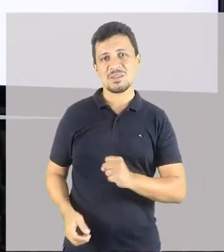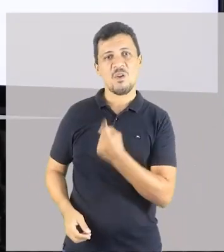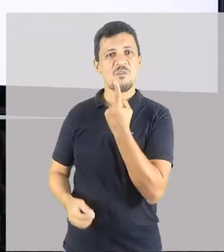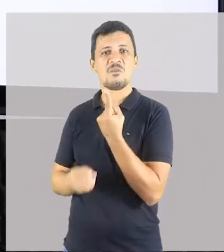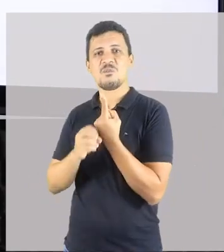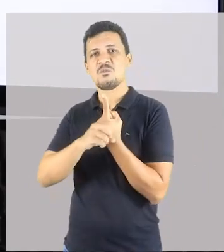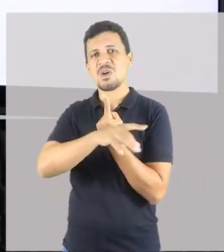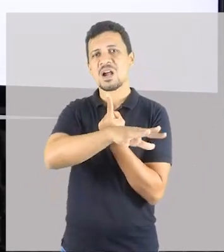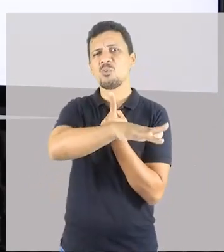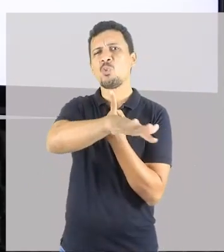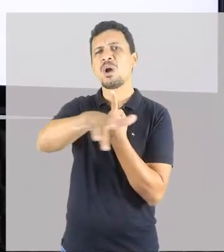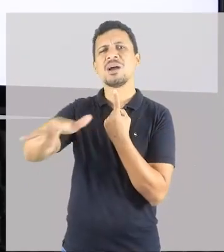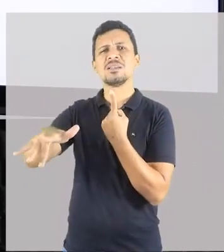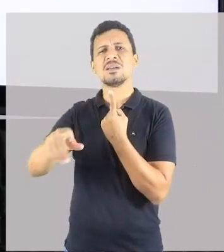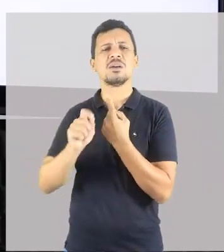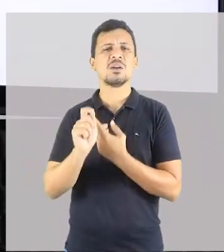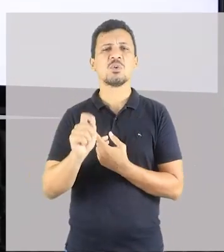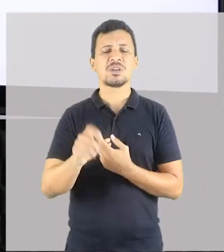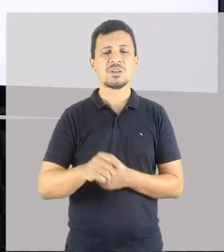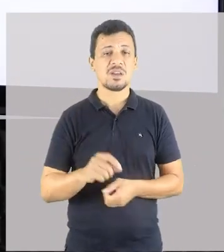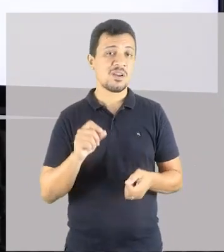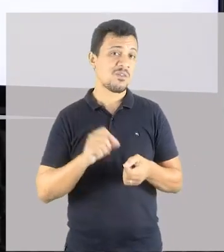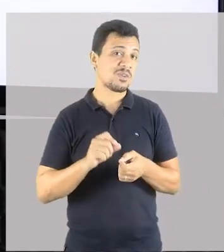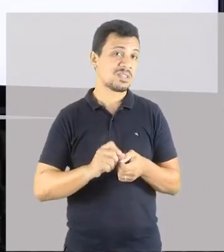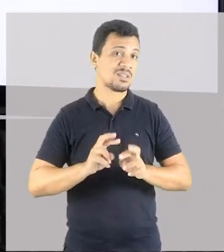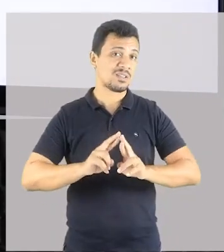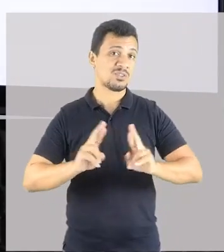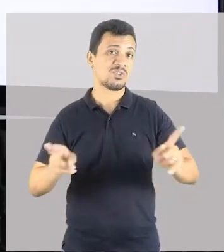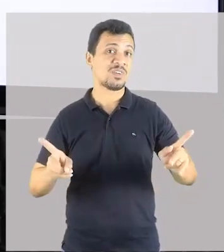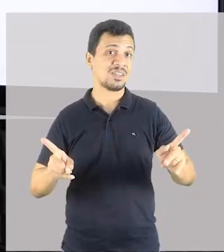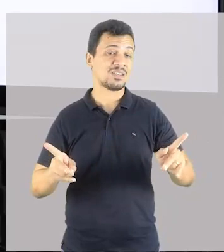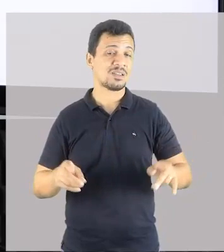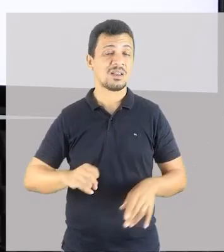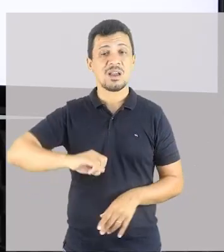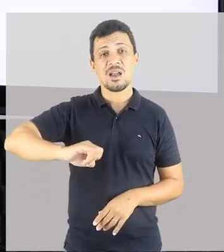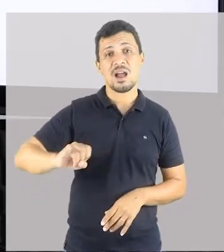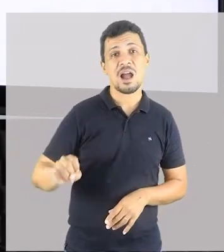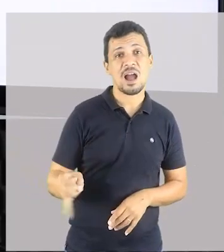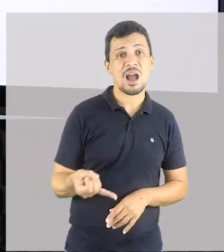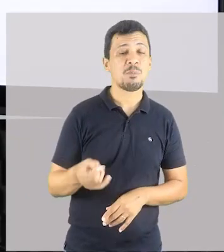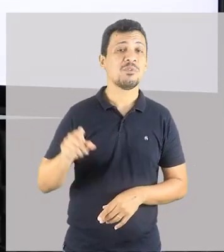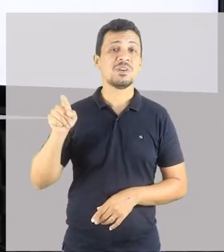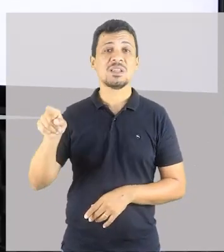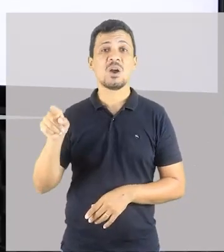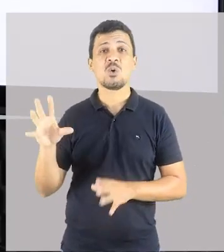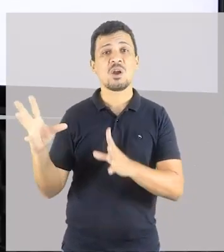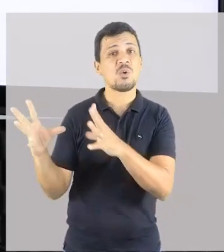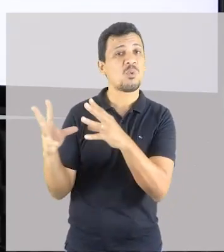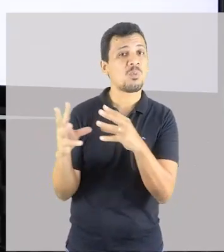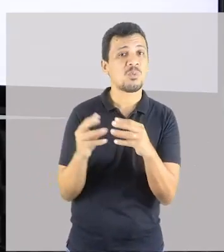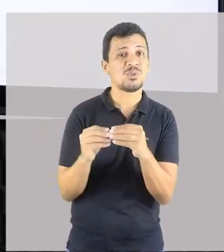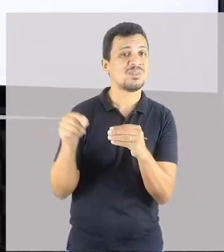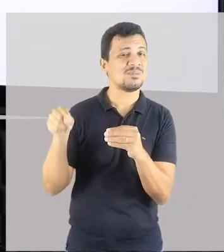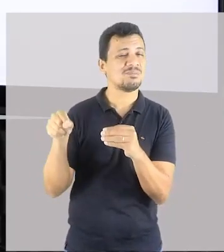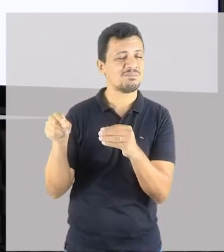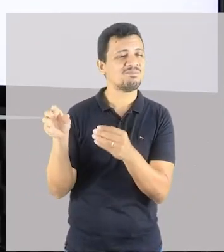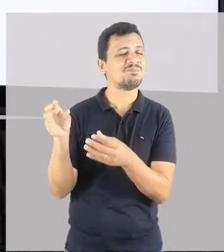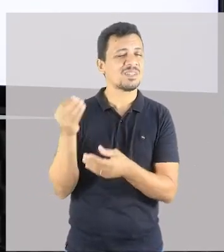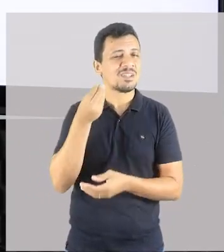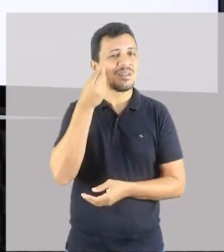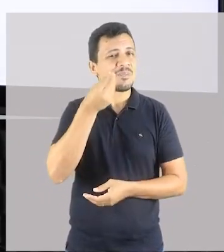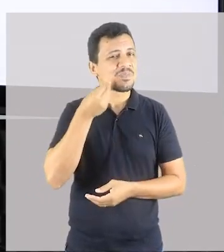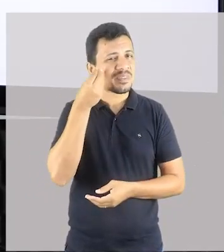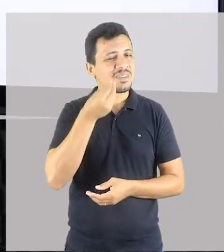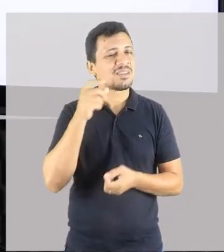essa experimentação? Fazer uma forma diferente, aí vamos aproveitar os modelos da vanguarda e vamos também tentar